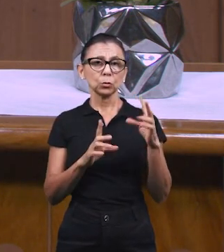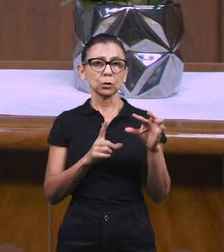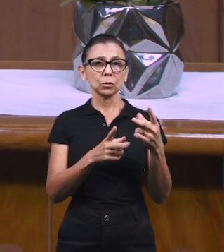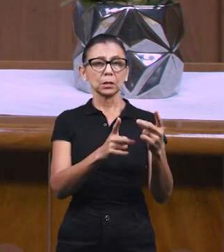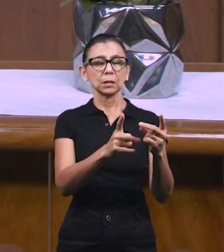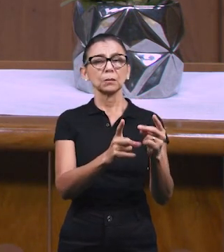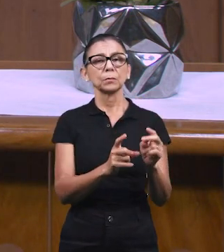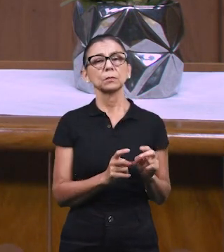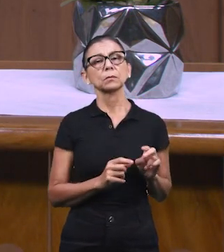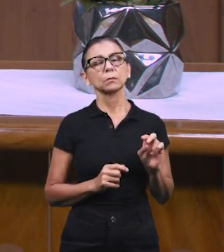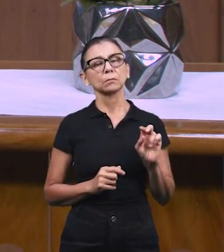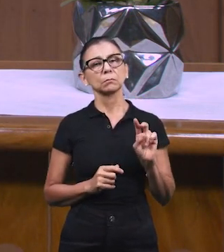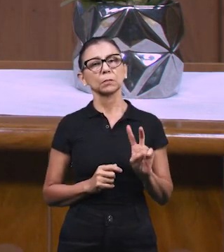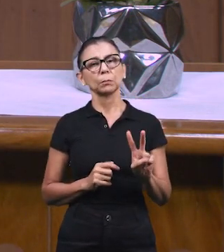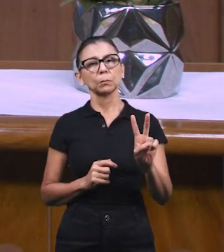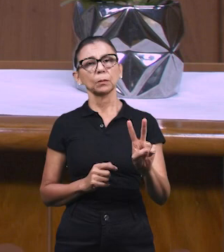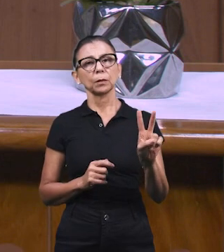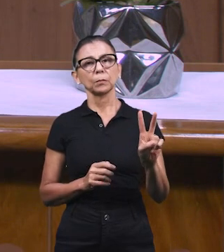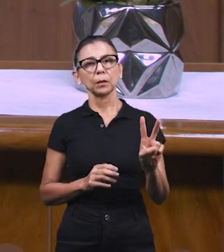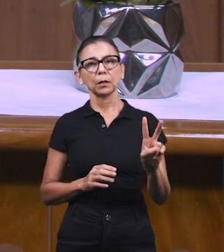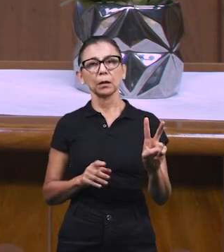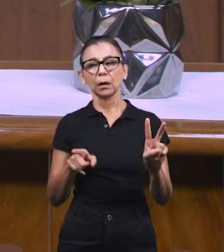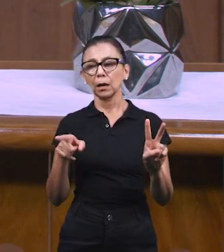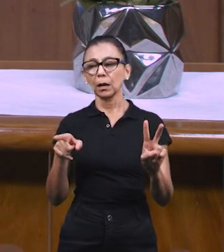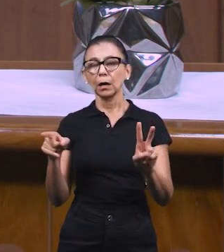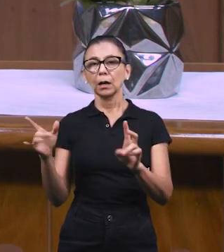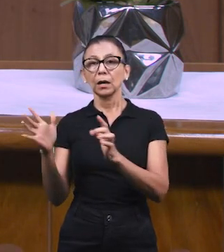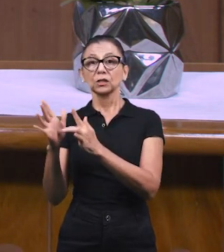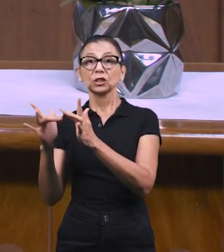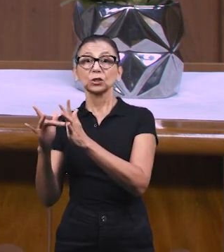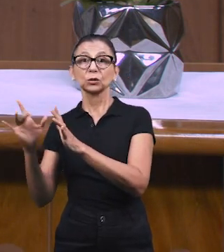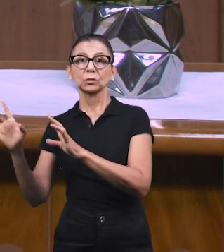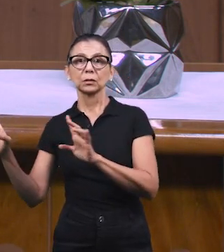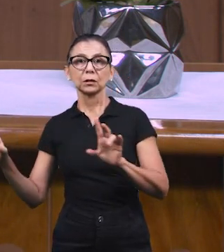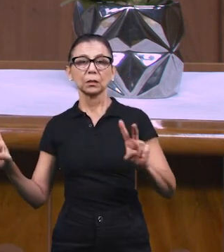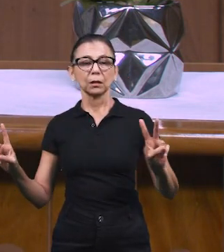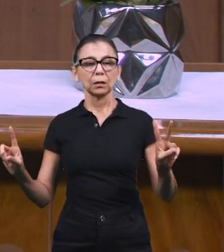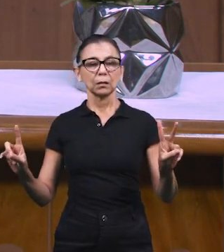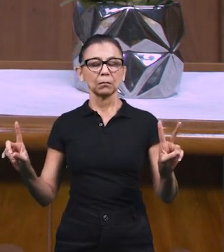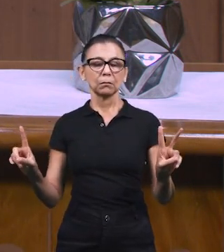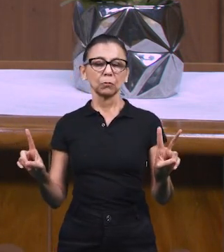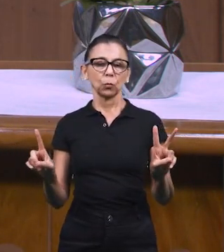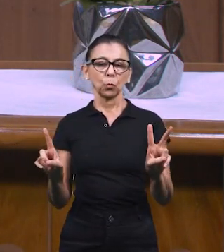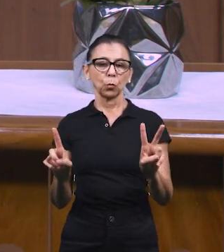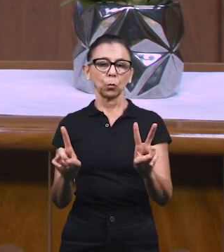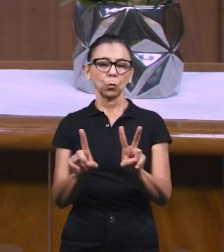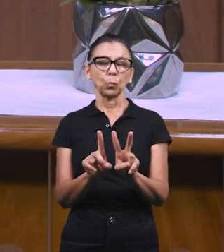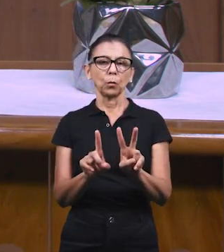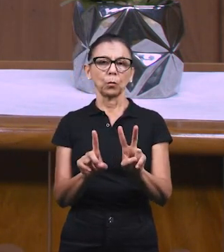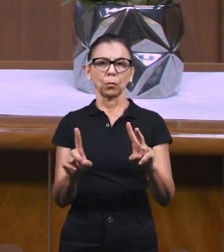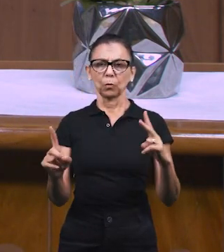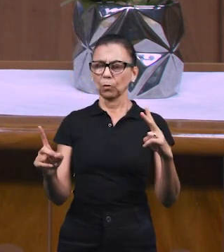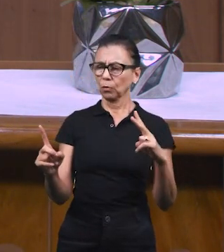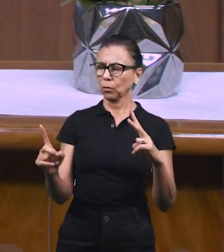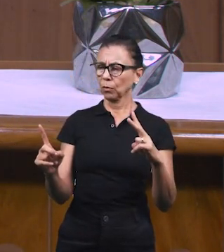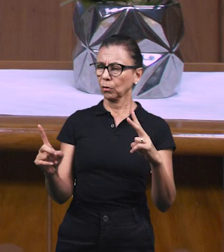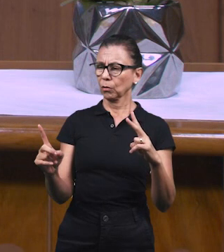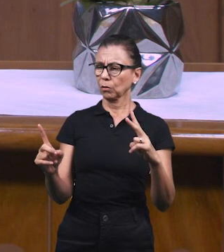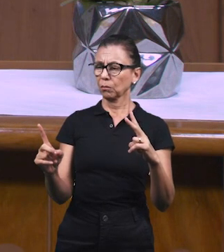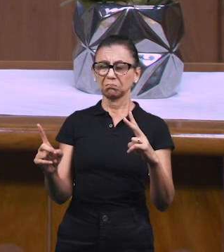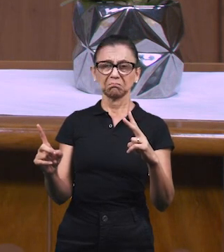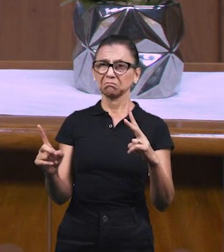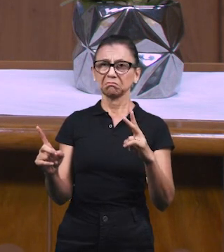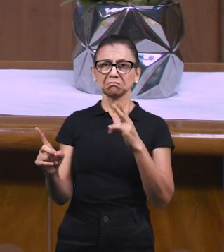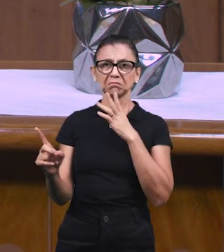que era o próprio Senhor Jesus. Mas diz a palavra de Deus que eles não reconheceram Jesus. Eles não